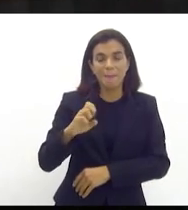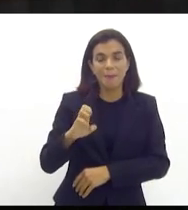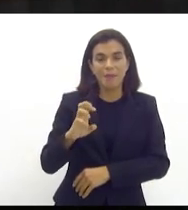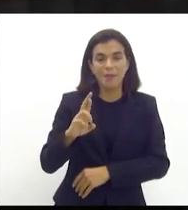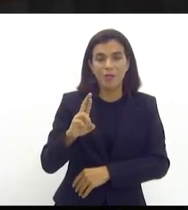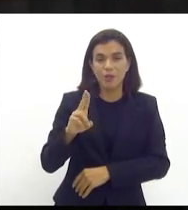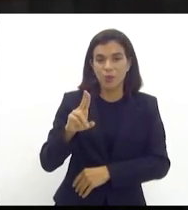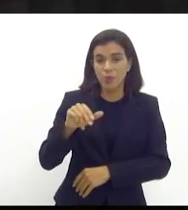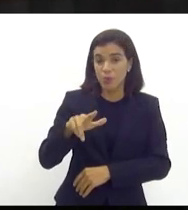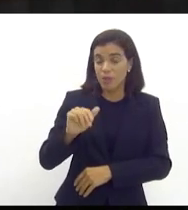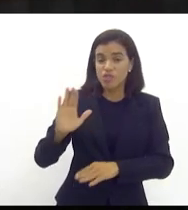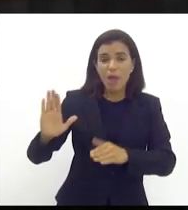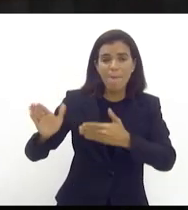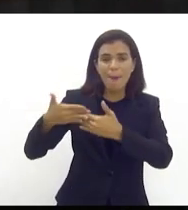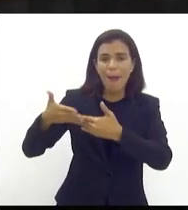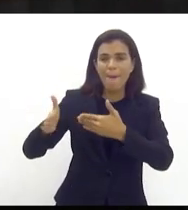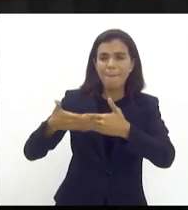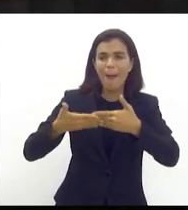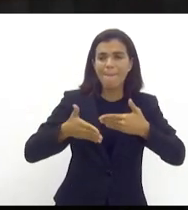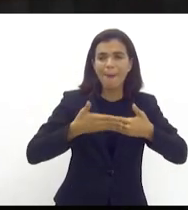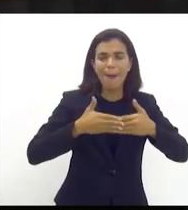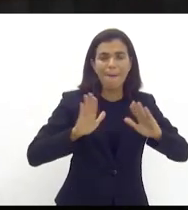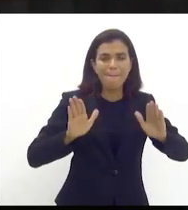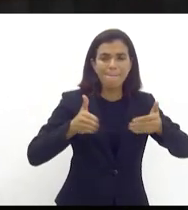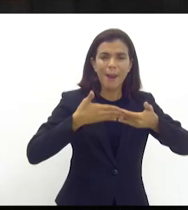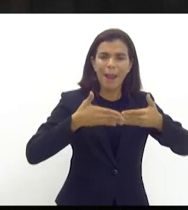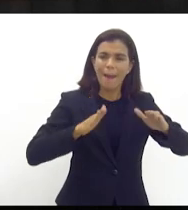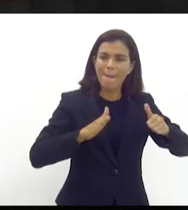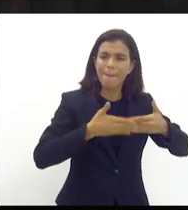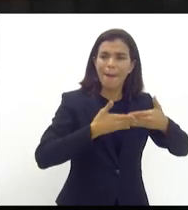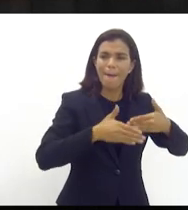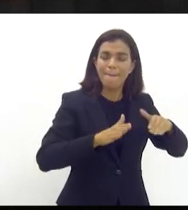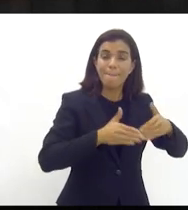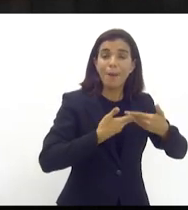unidades. Por quê? Porque eles trabalham